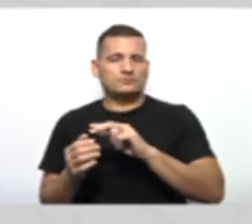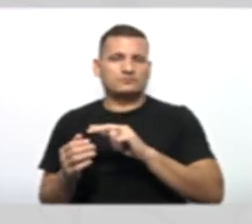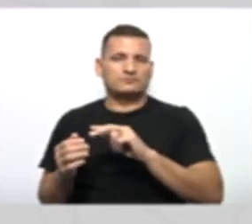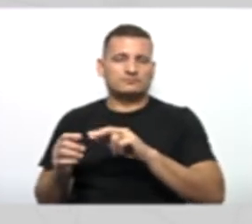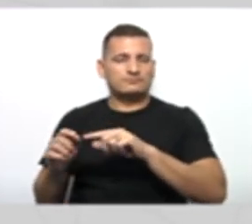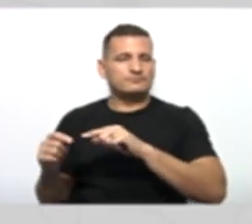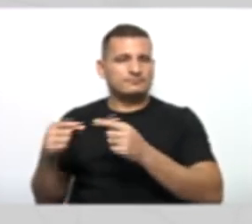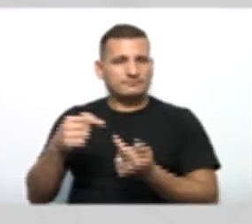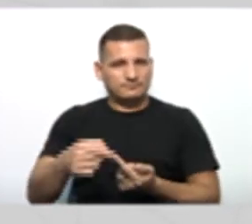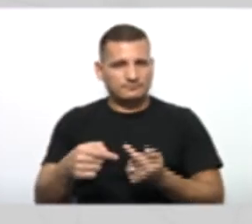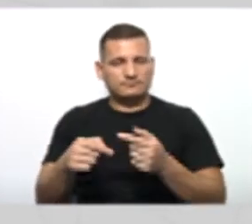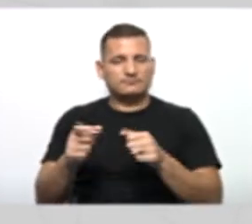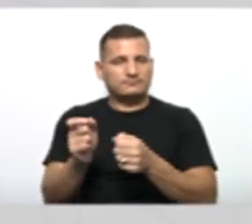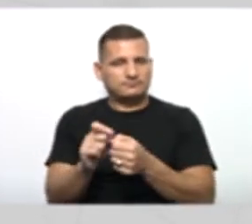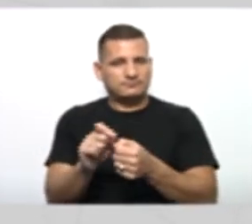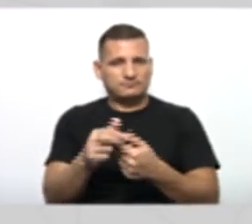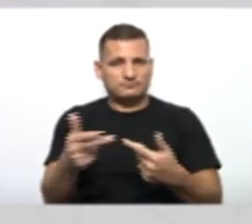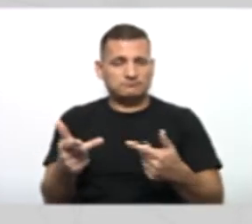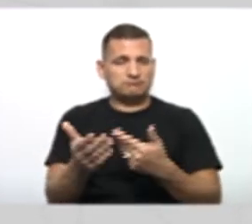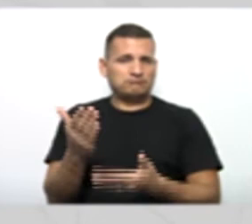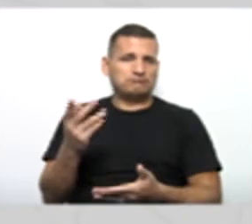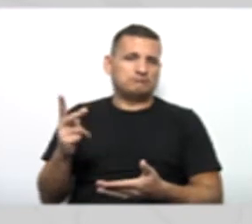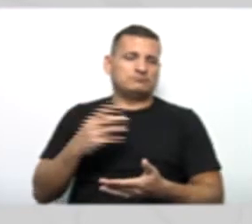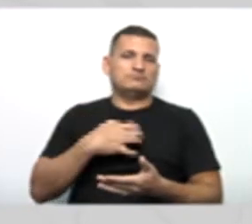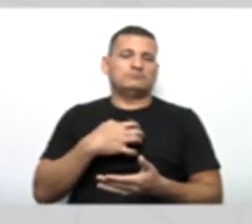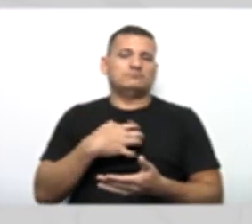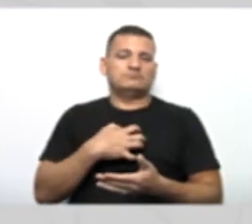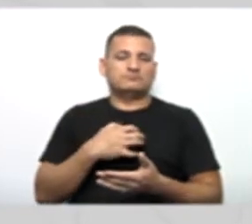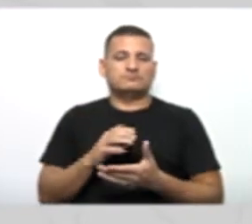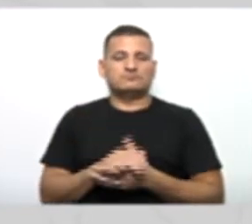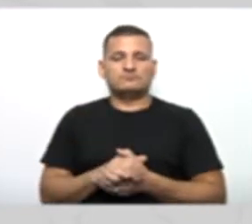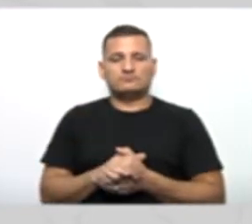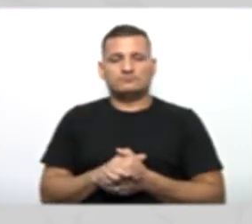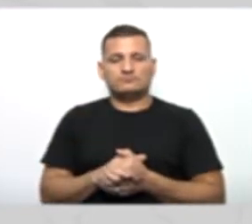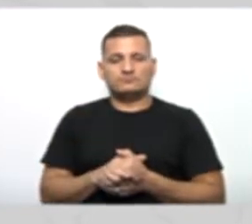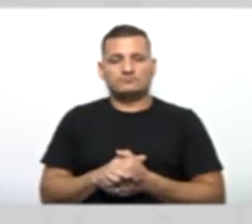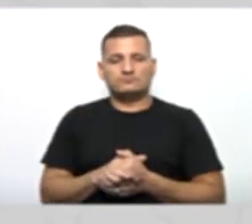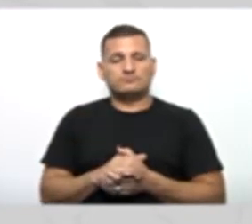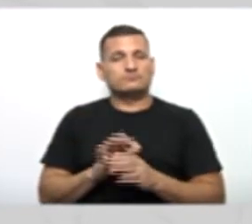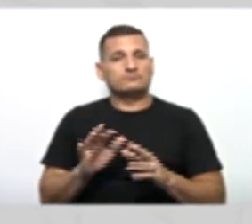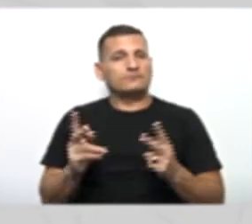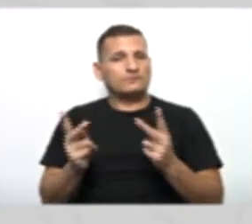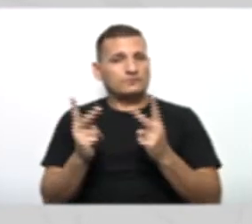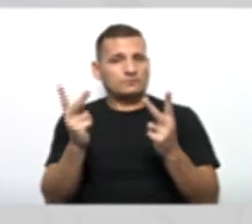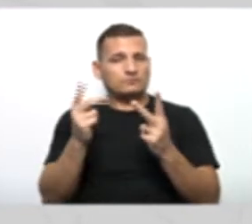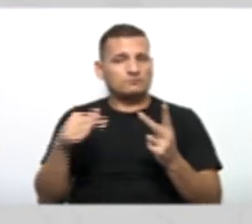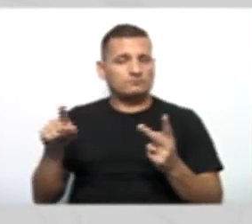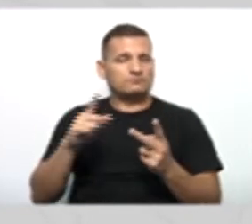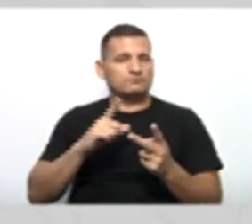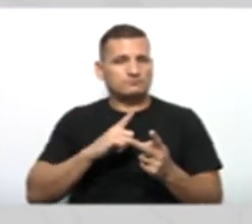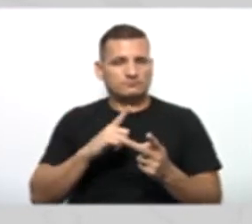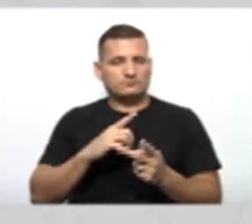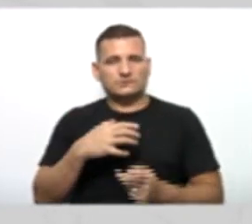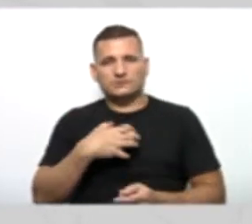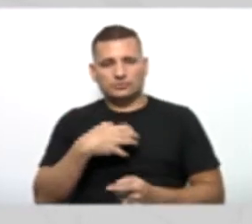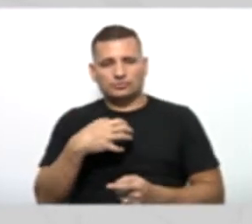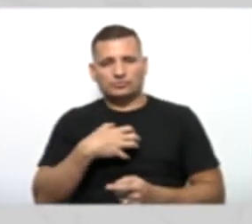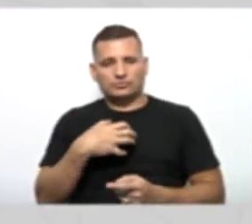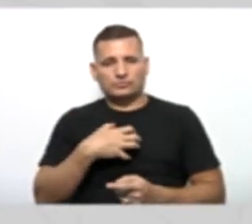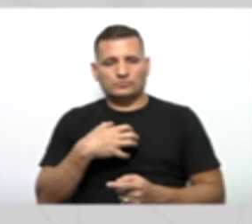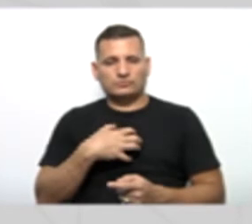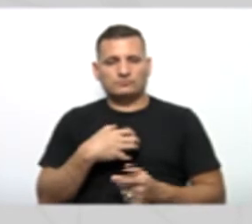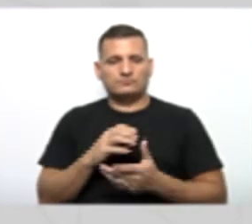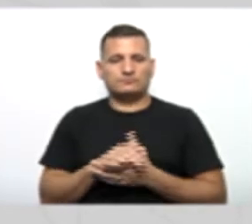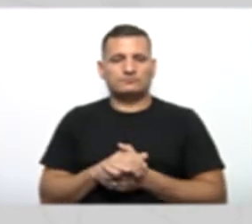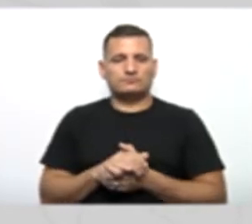perdem os seus sentido os valor e para que eles possam ter sentido eles